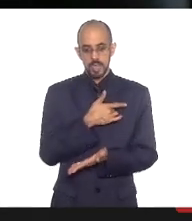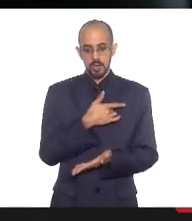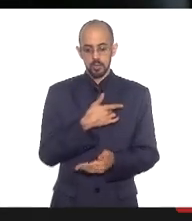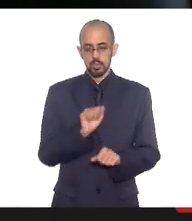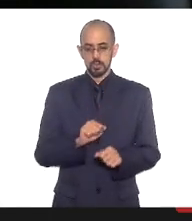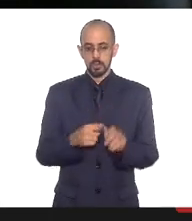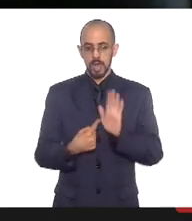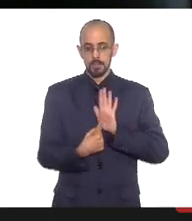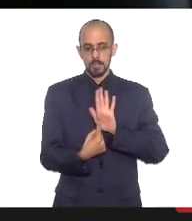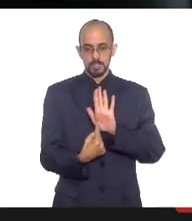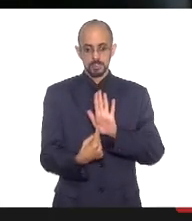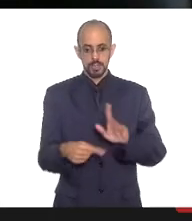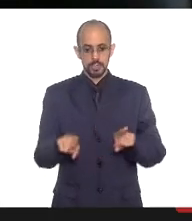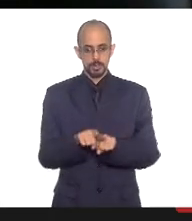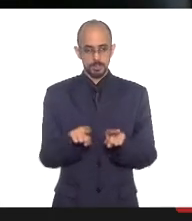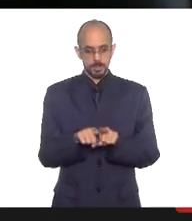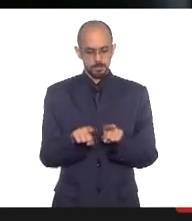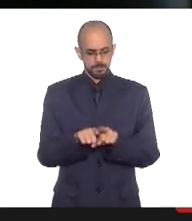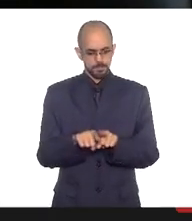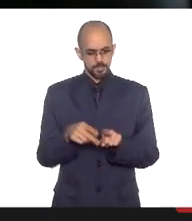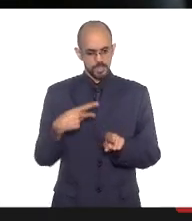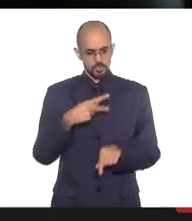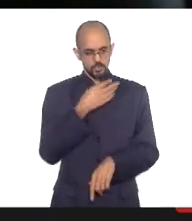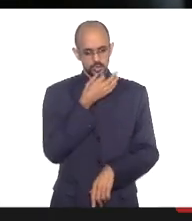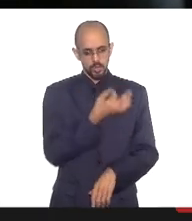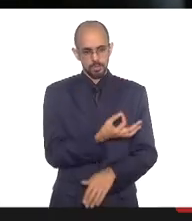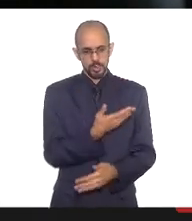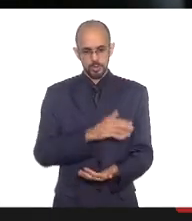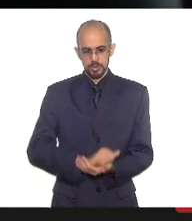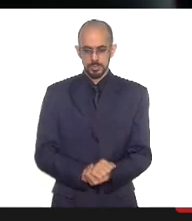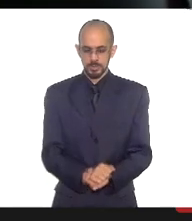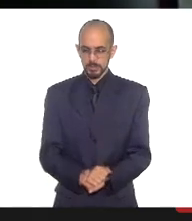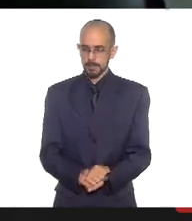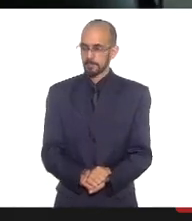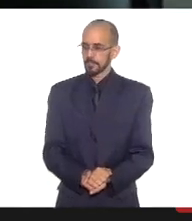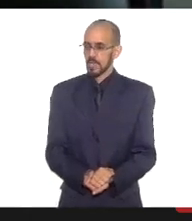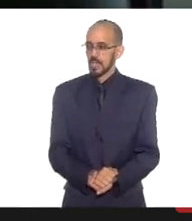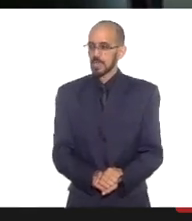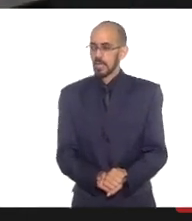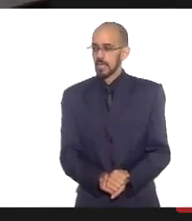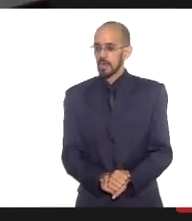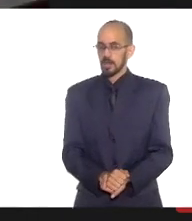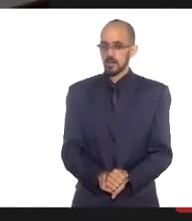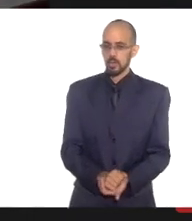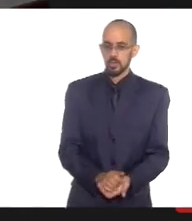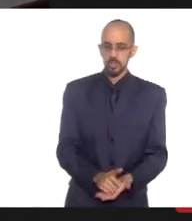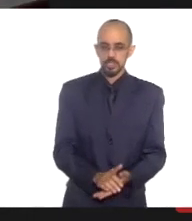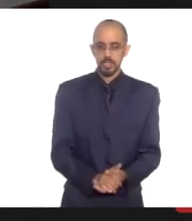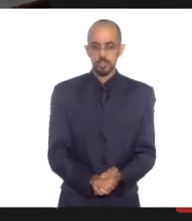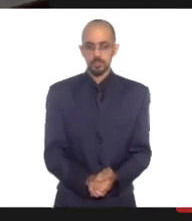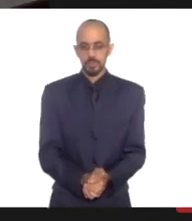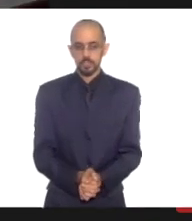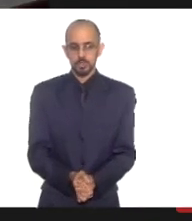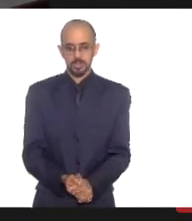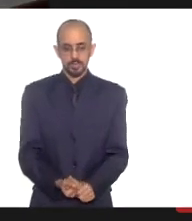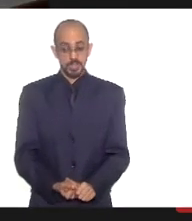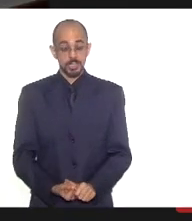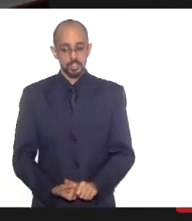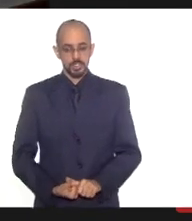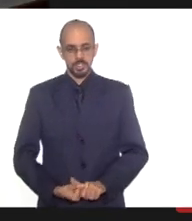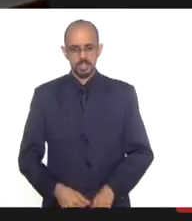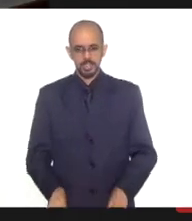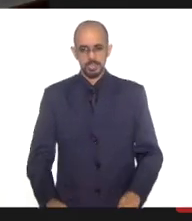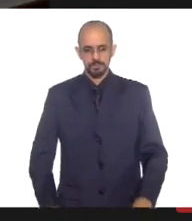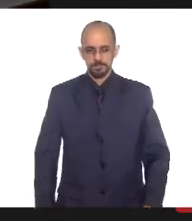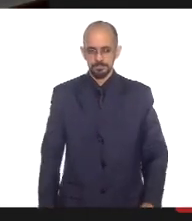para apresentar as suas considerações deputada enfermeira Rejane nossa vice-presidente Tu é muito